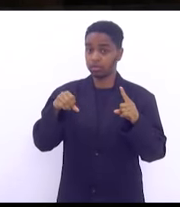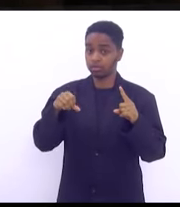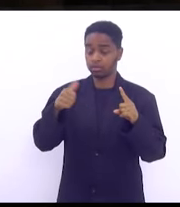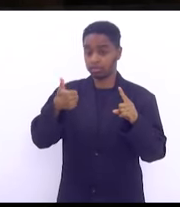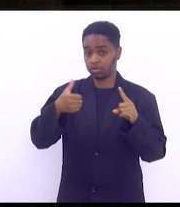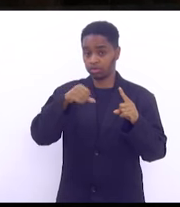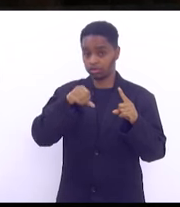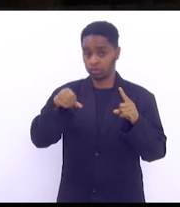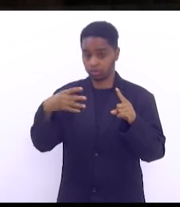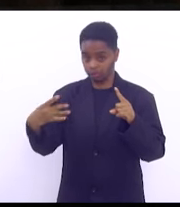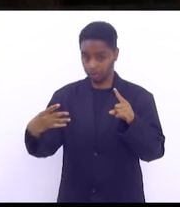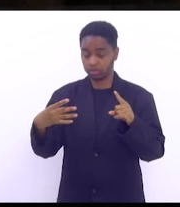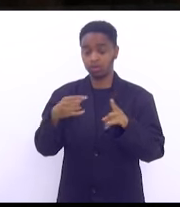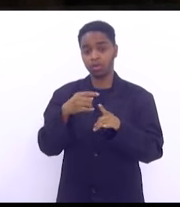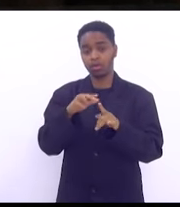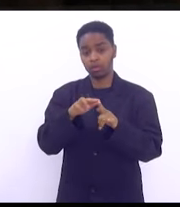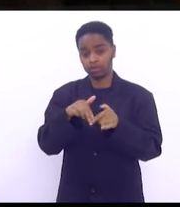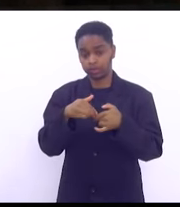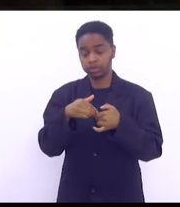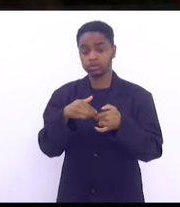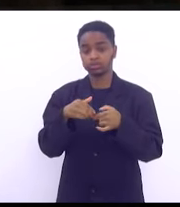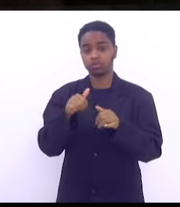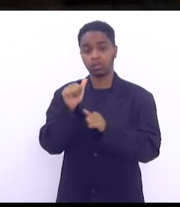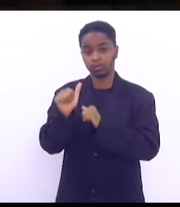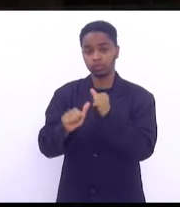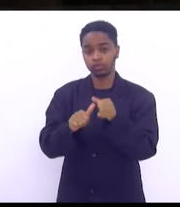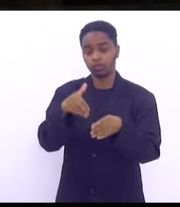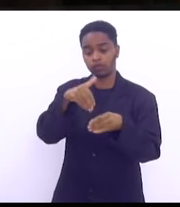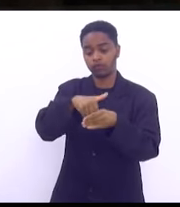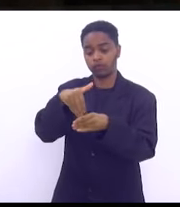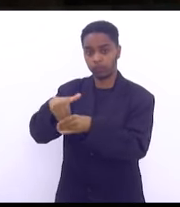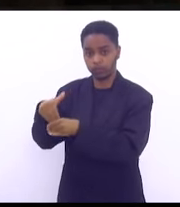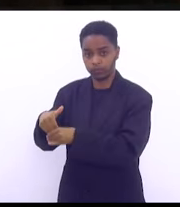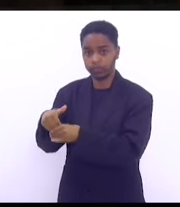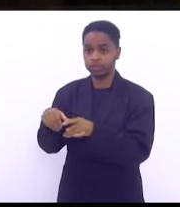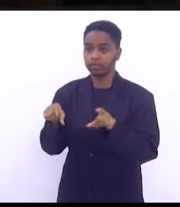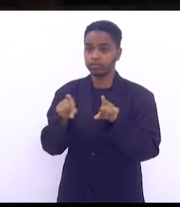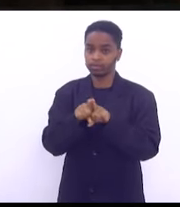por manipulação do processo de votação e de